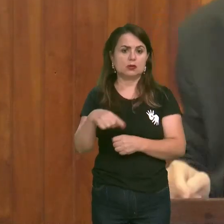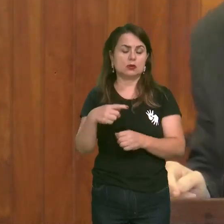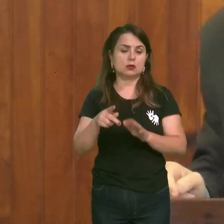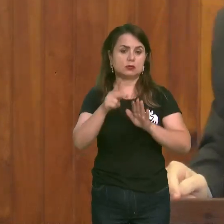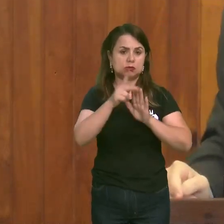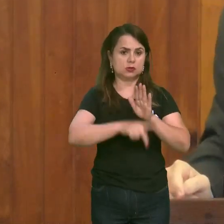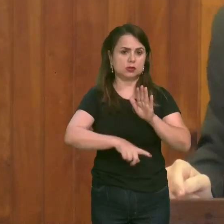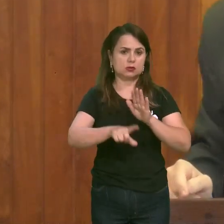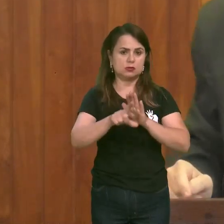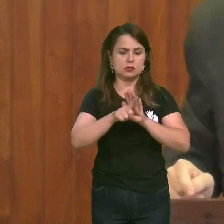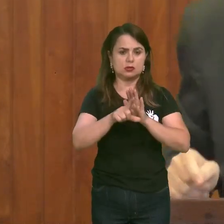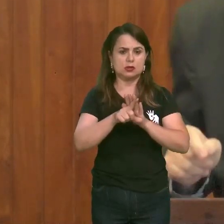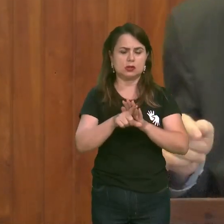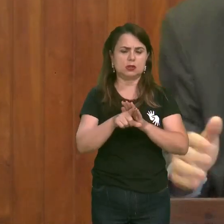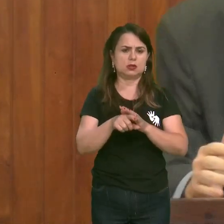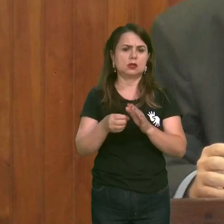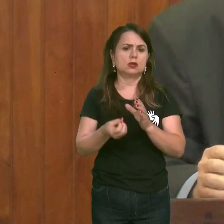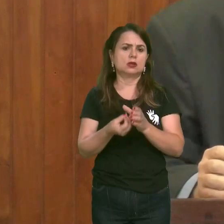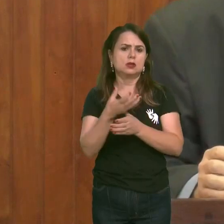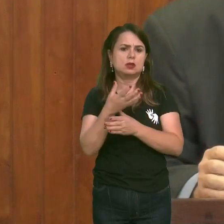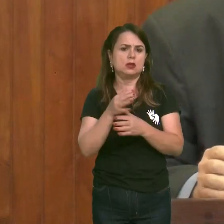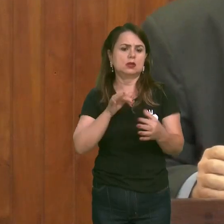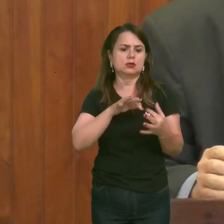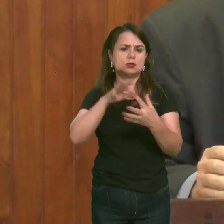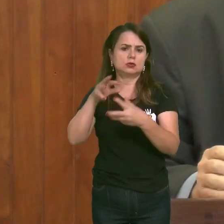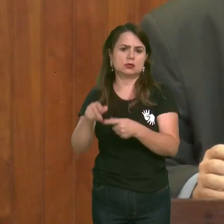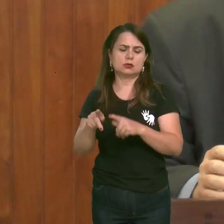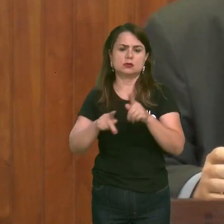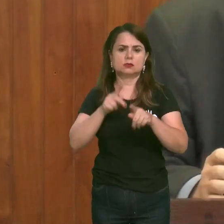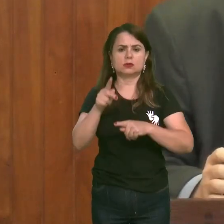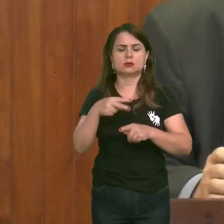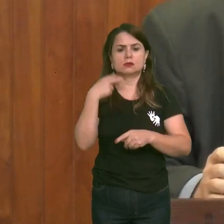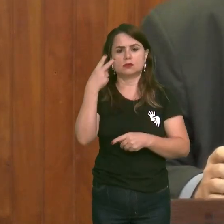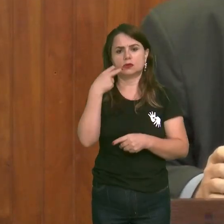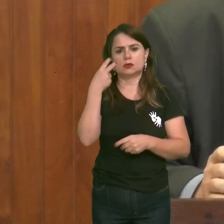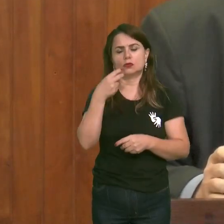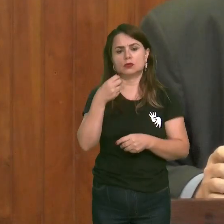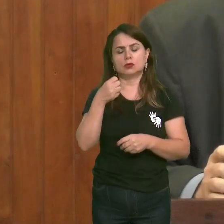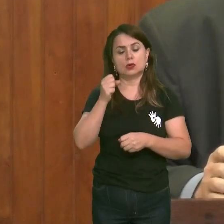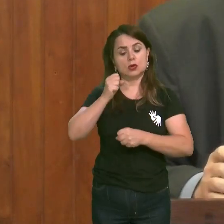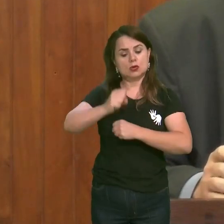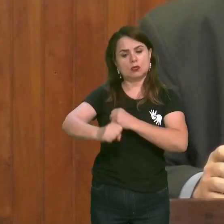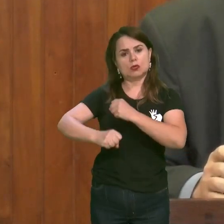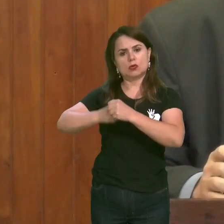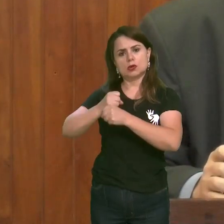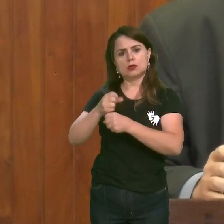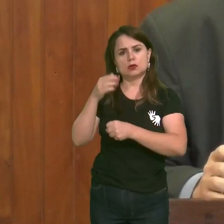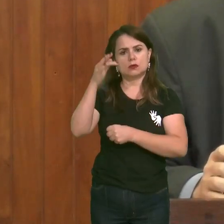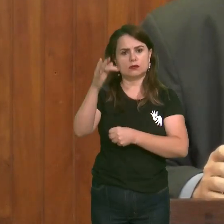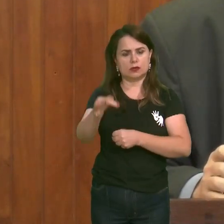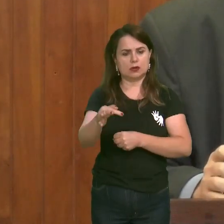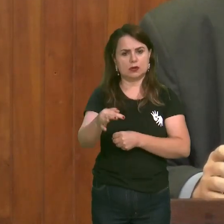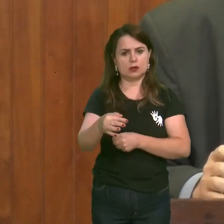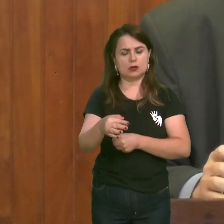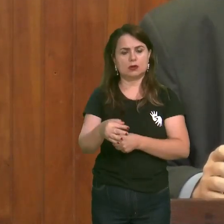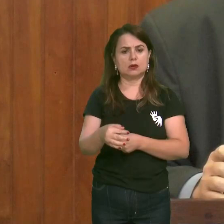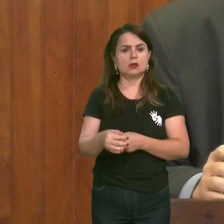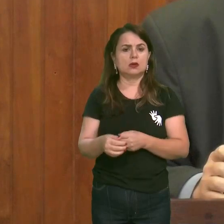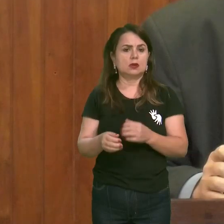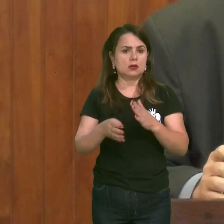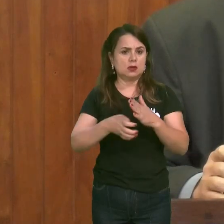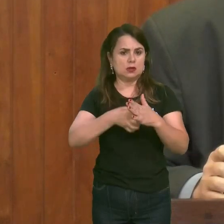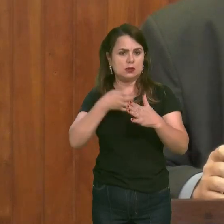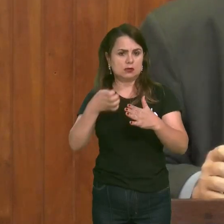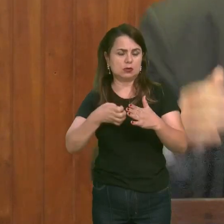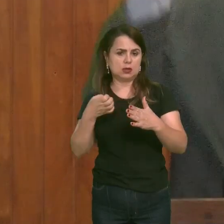de minha autoria que será de todos nós de todos nós vereadores para o ano que vem nós passaremos o orçamento para a emenda